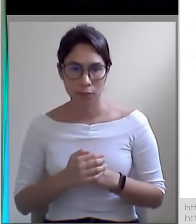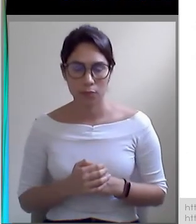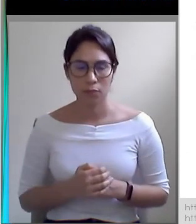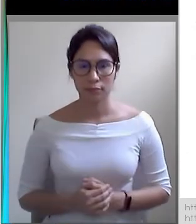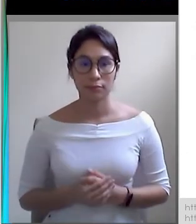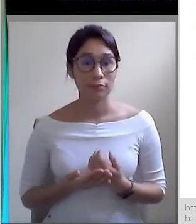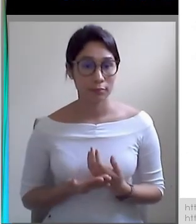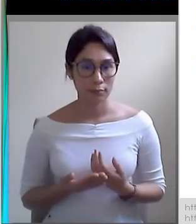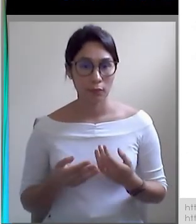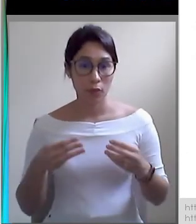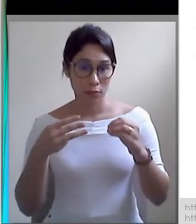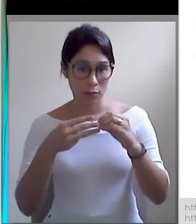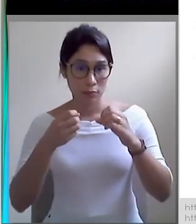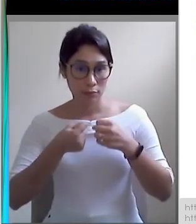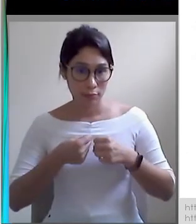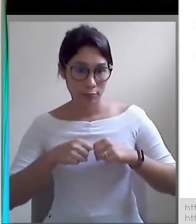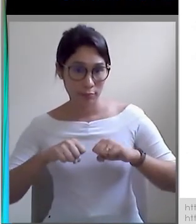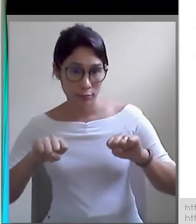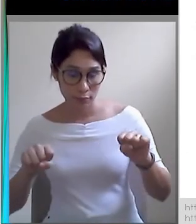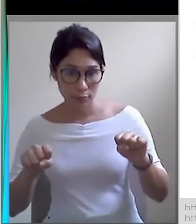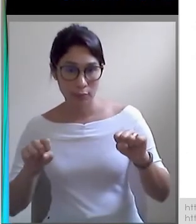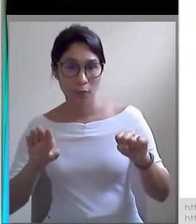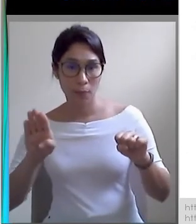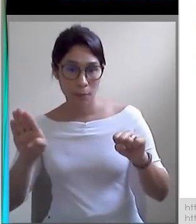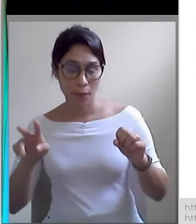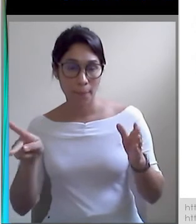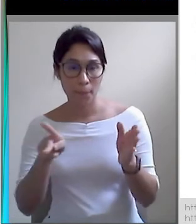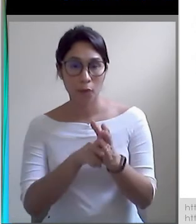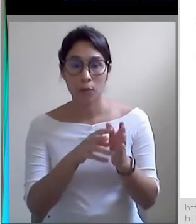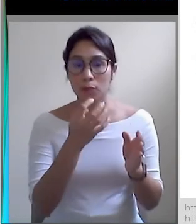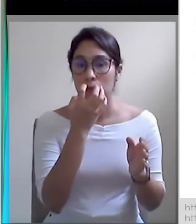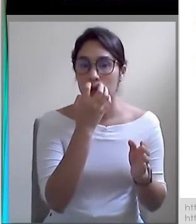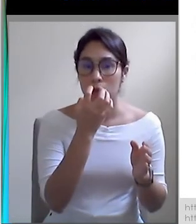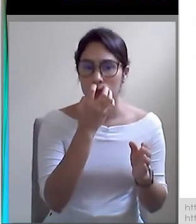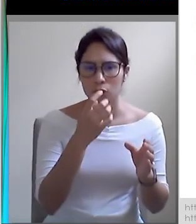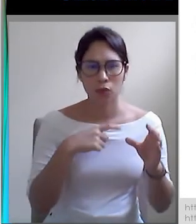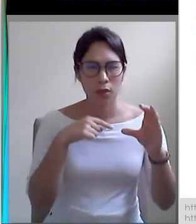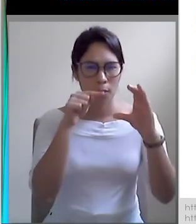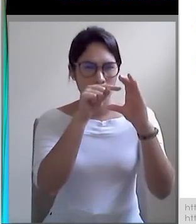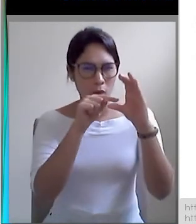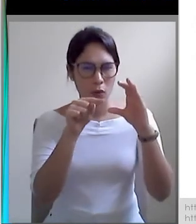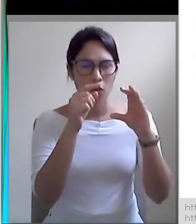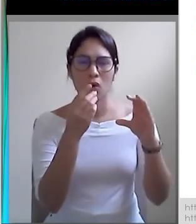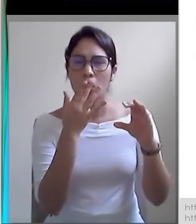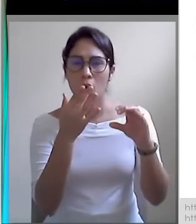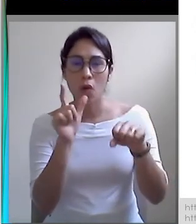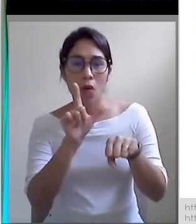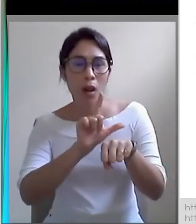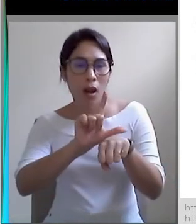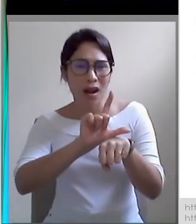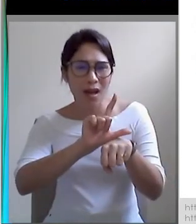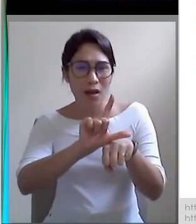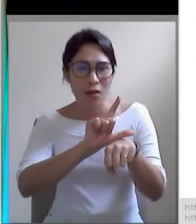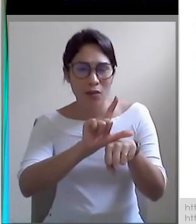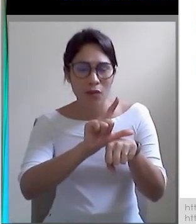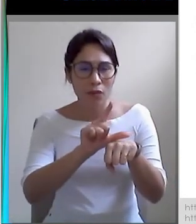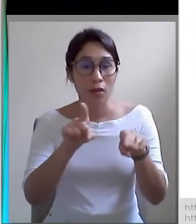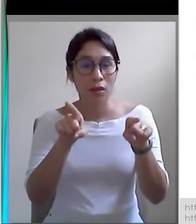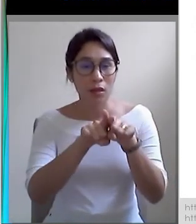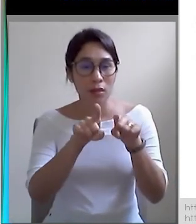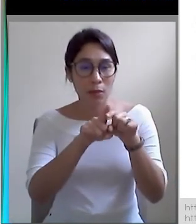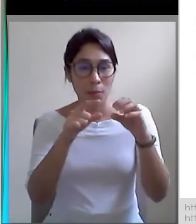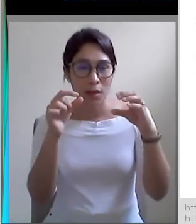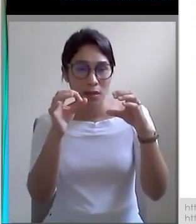Os basófilos em cães apresentam grânulos em coloração lavanda e núcleo longo ou